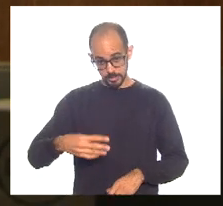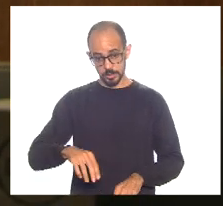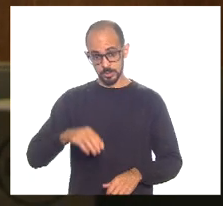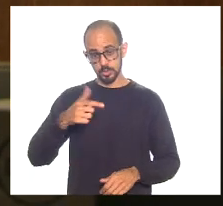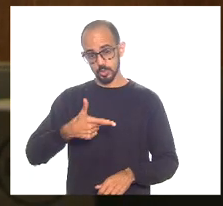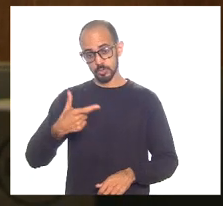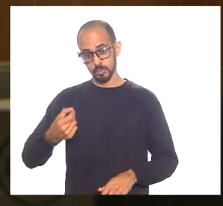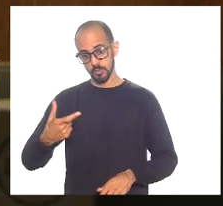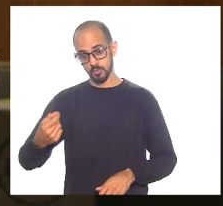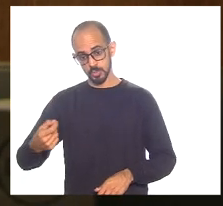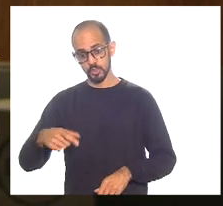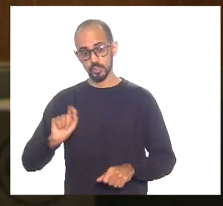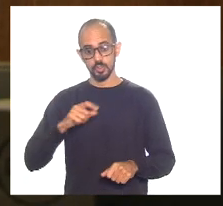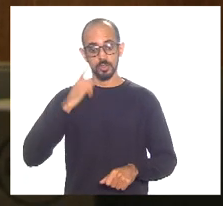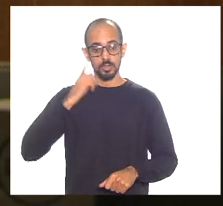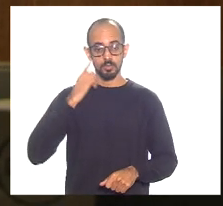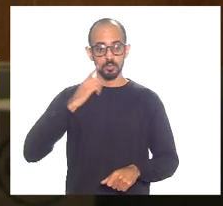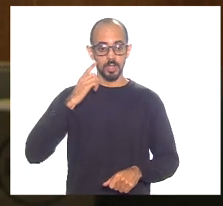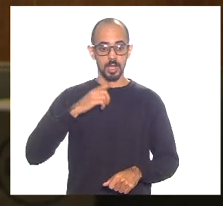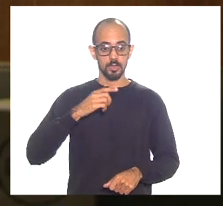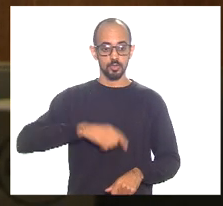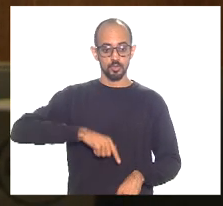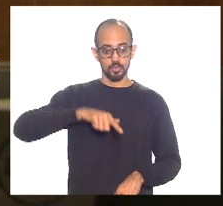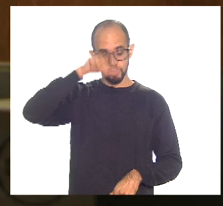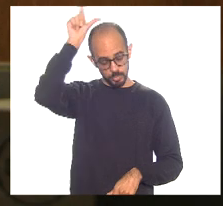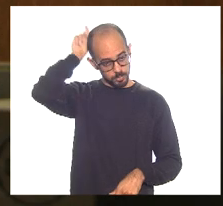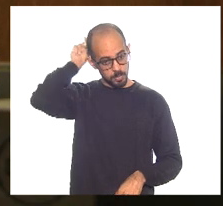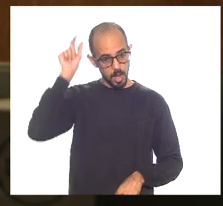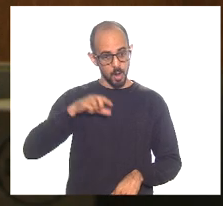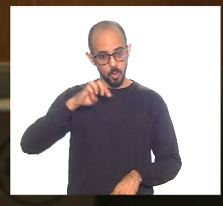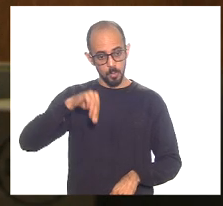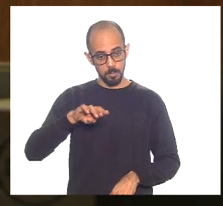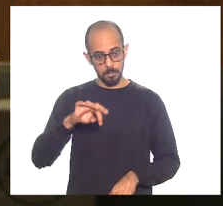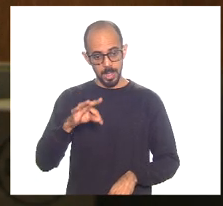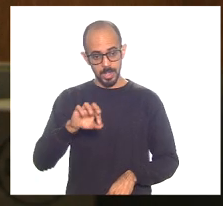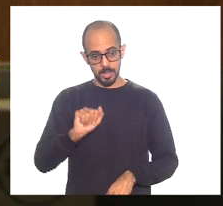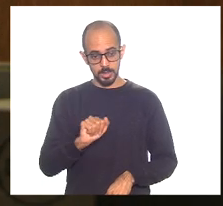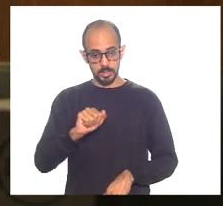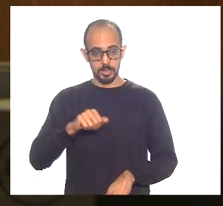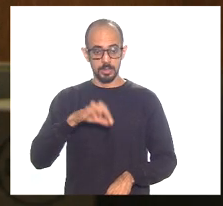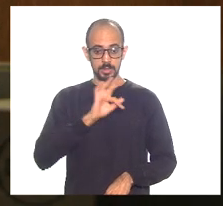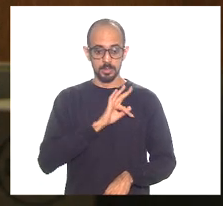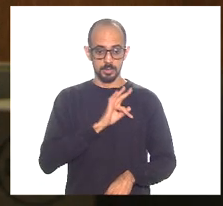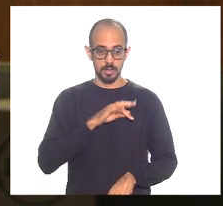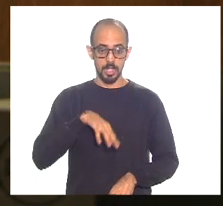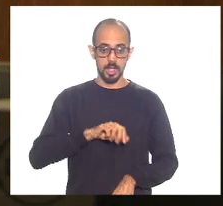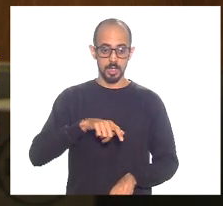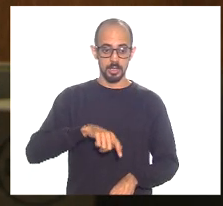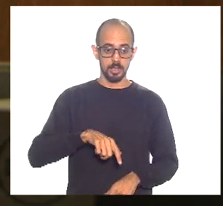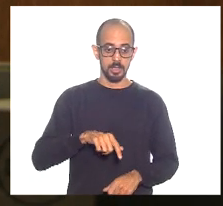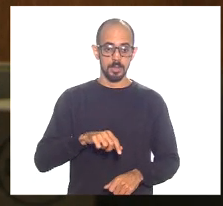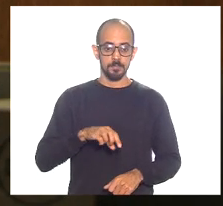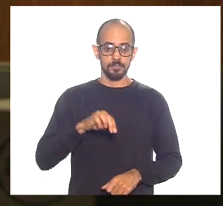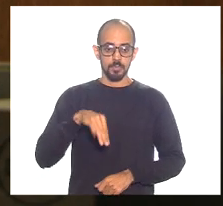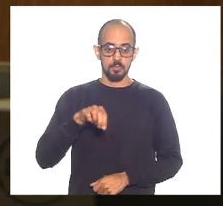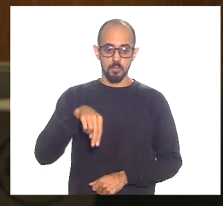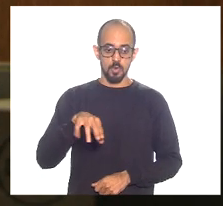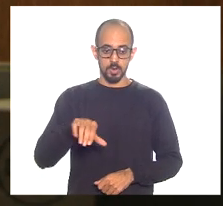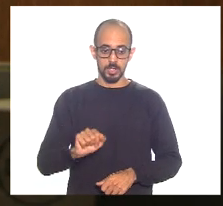Marta Rocha, Carlos Mink, Mônica Francisco, Renata Souza e Dani Monteiro, que dispõe sobre a elaboração de dossiê acerca